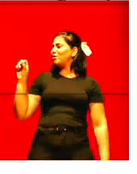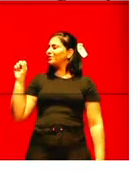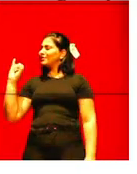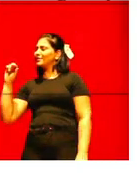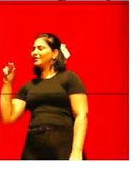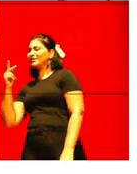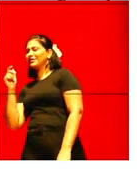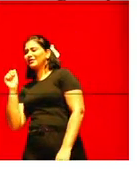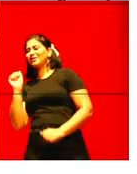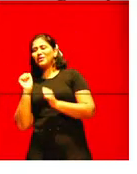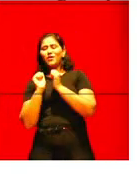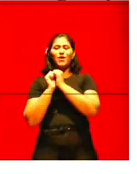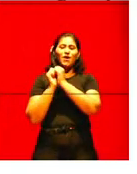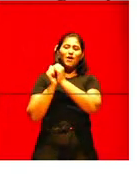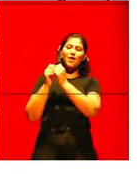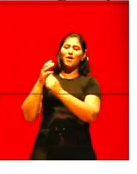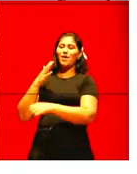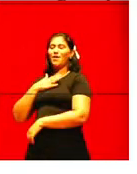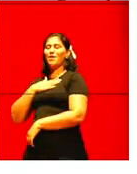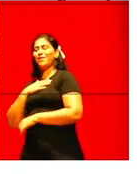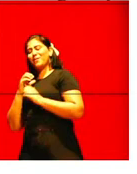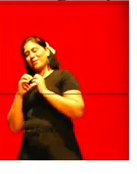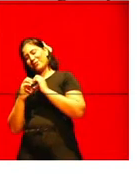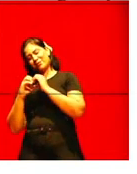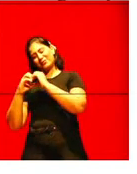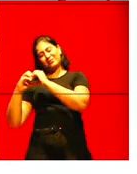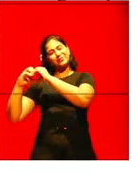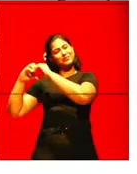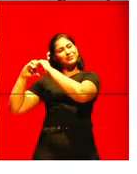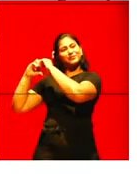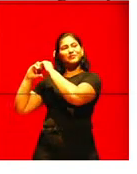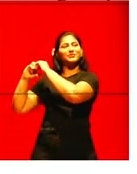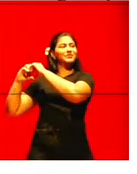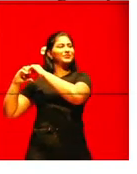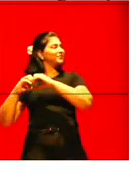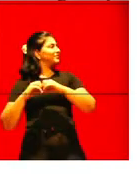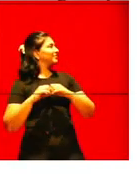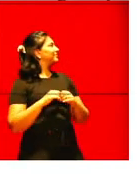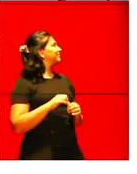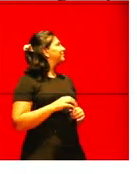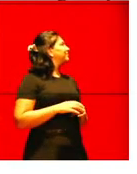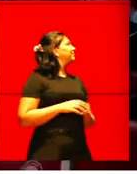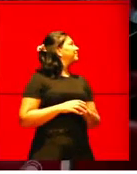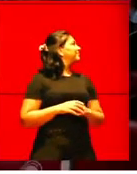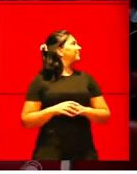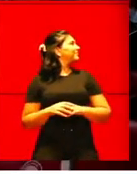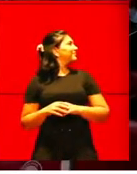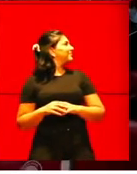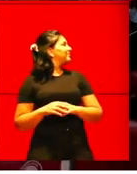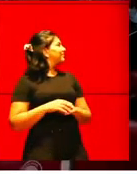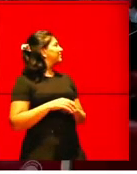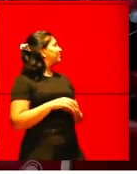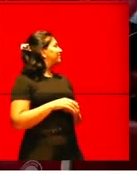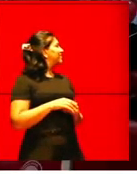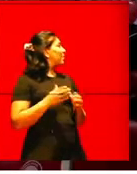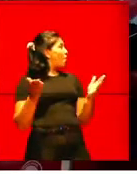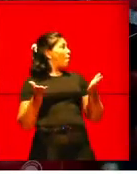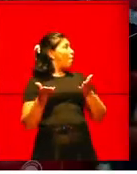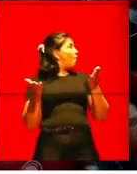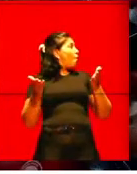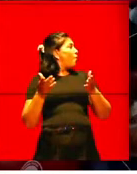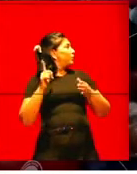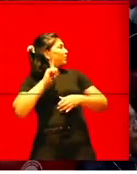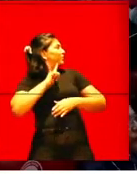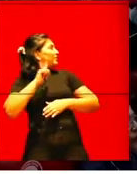guarda contigo meu coração. Hoje longe muitas